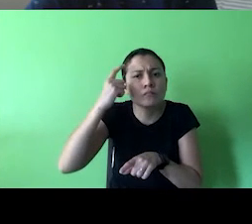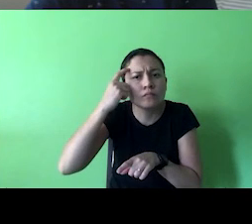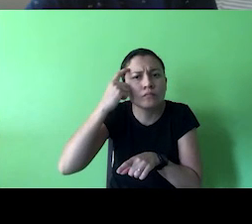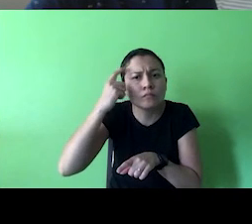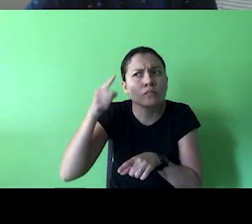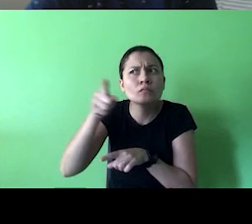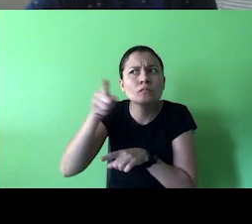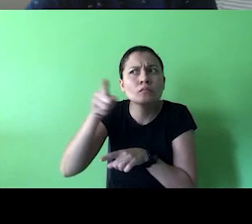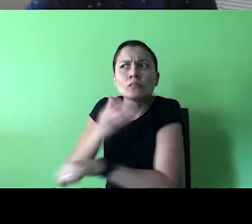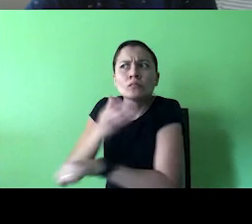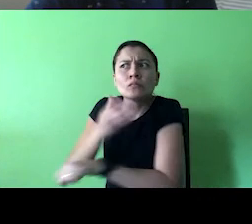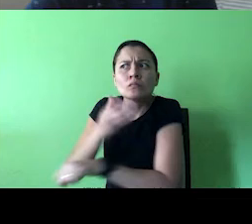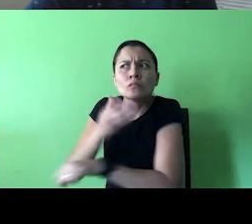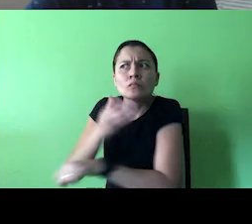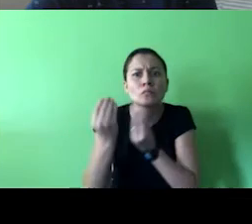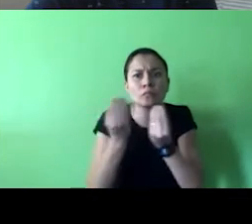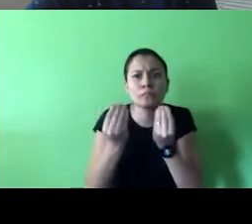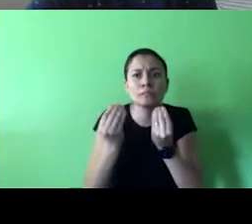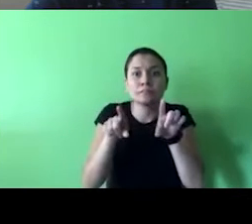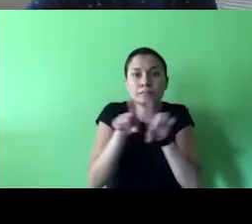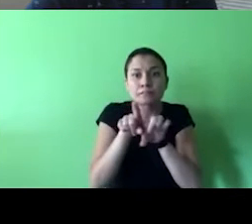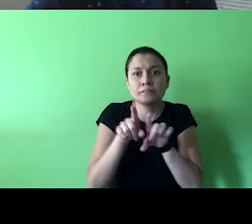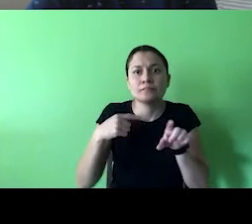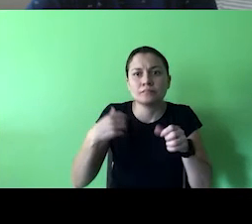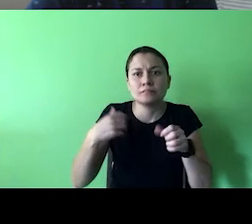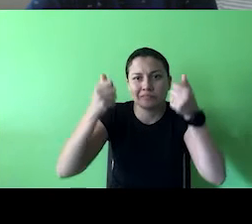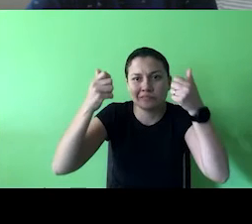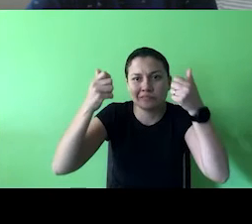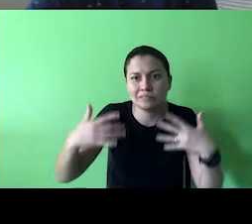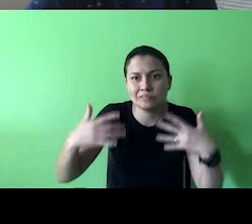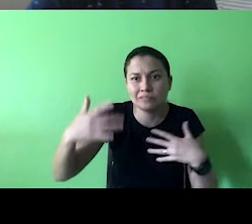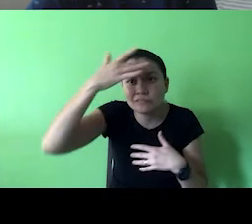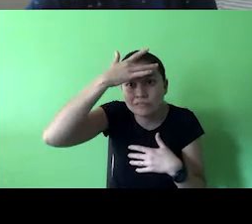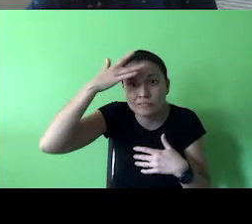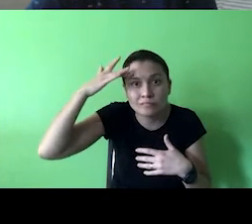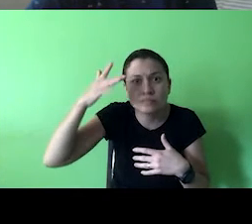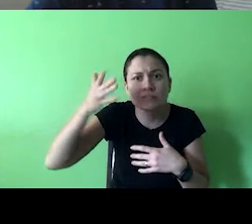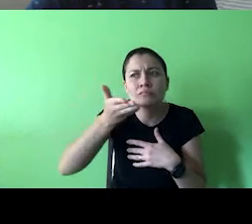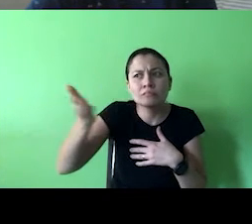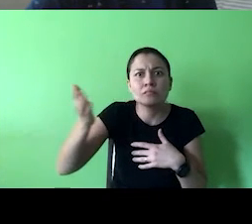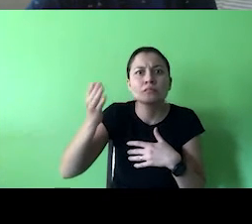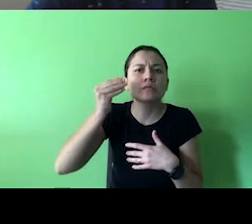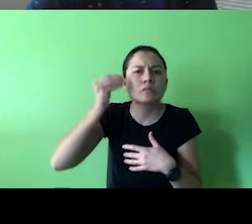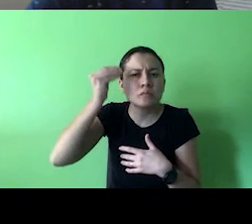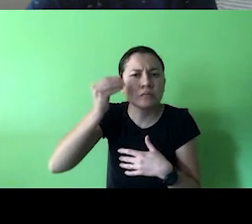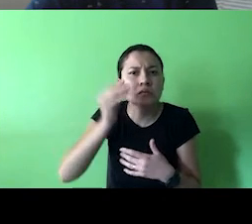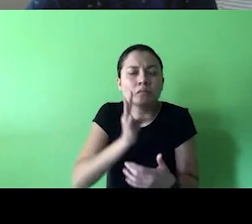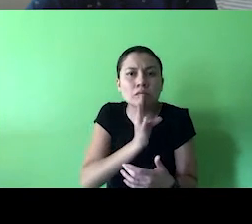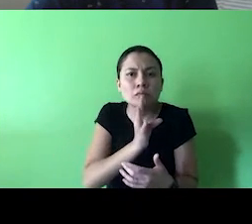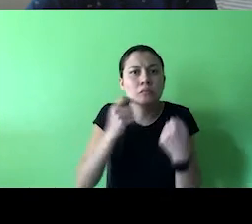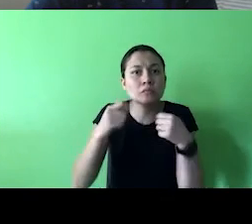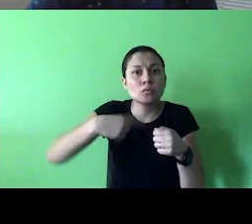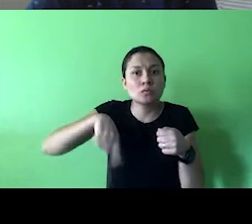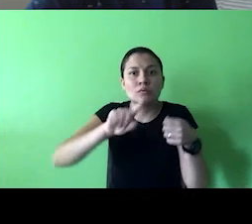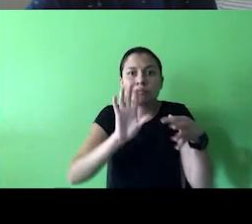consumo. E aí, como eu falei, a gente precisava envolver especialistas, pessoas que entendem mais do assunto. A gente fez uma